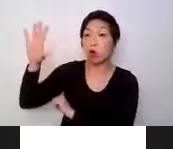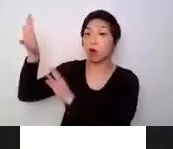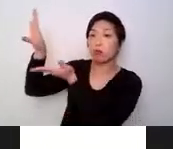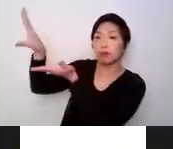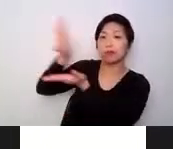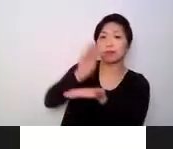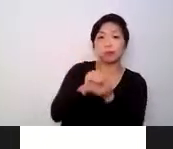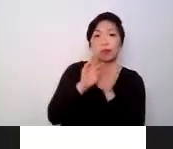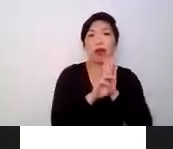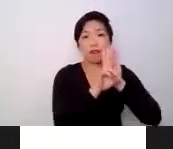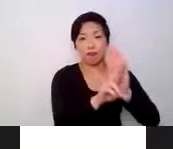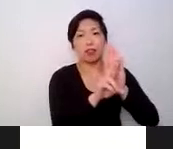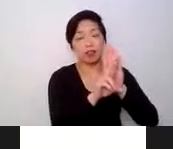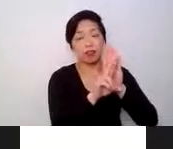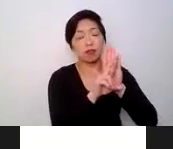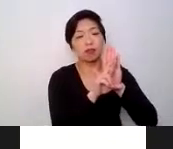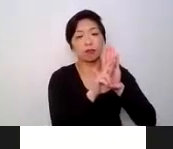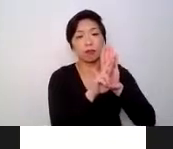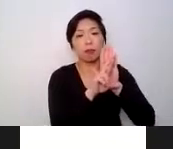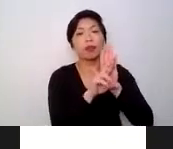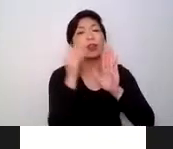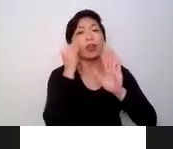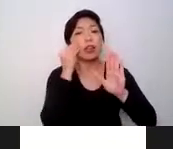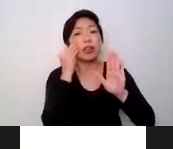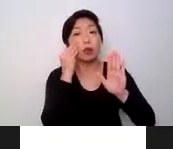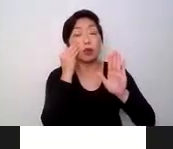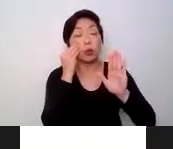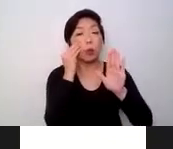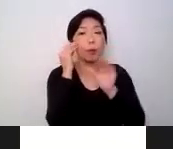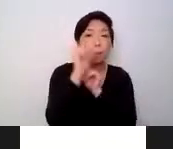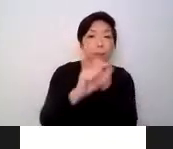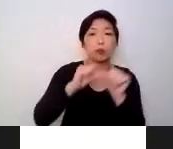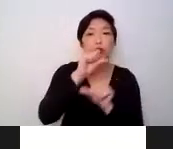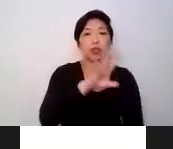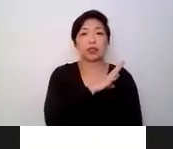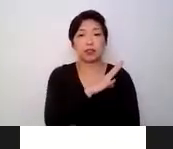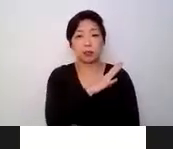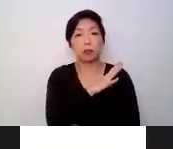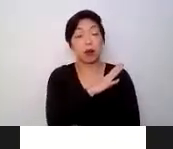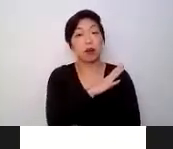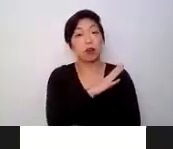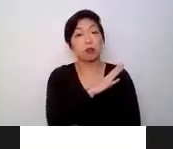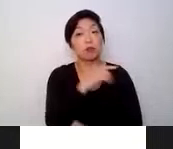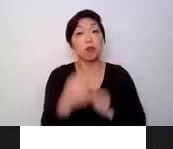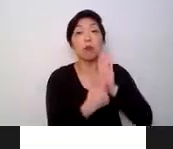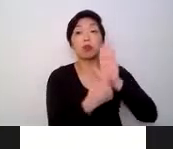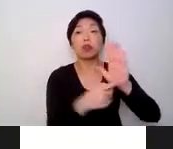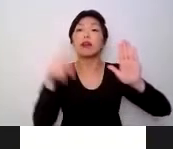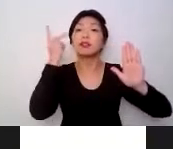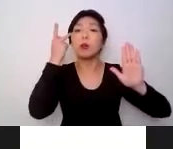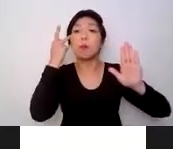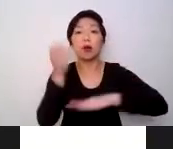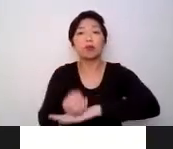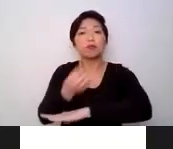para o Brasil nesse sentido de modificar São Paulo e dizer que ela também era uma cidade moderna.